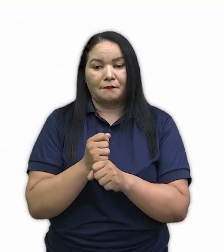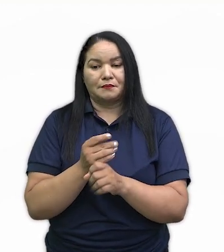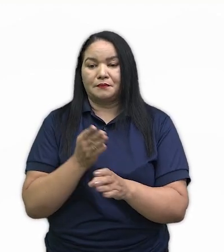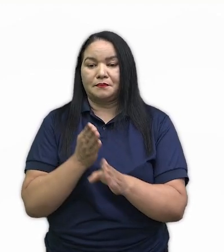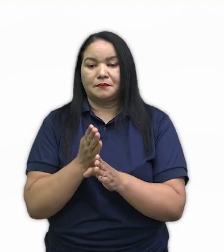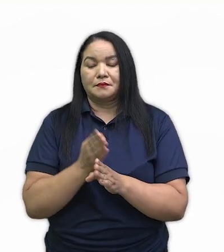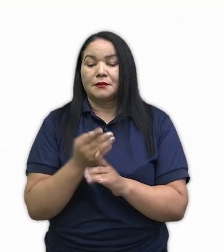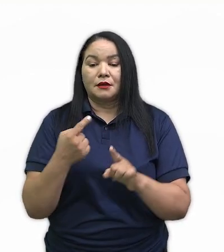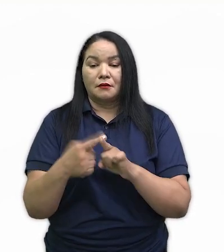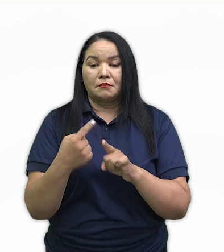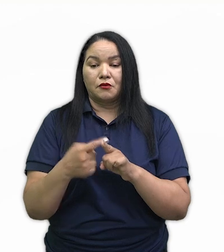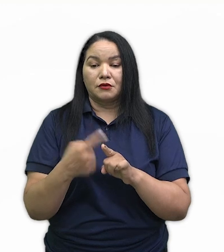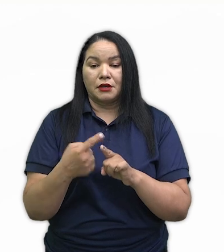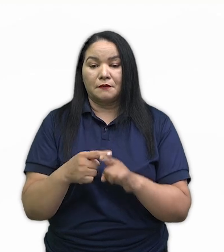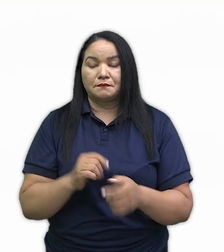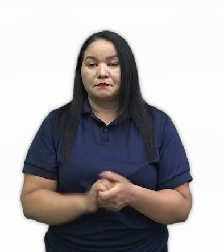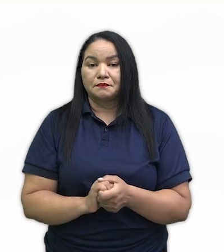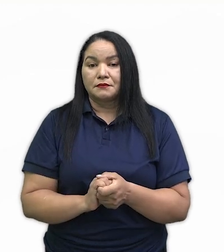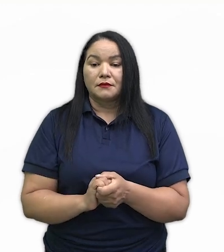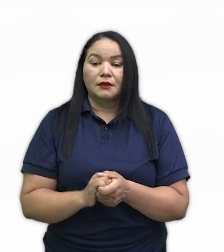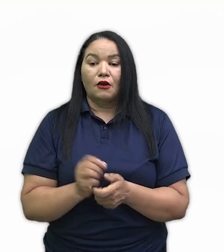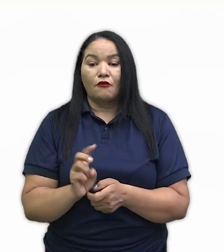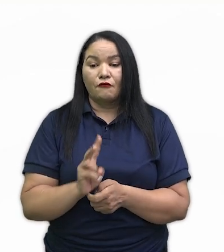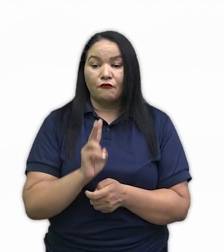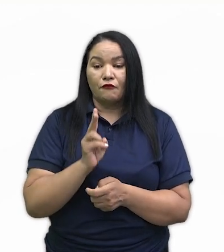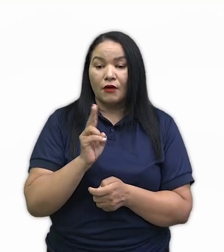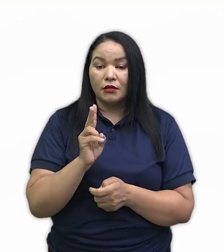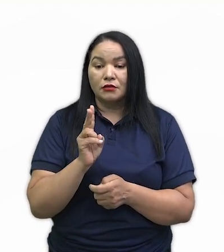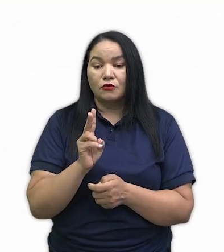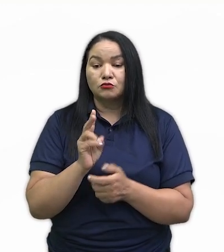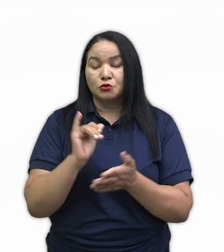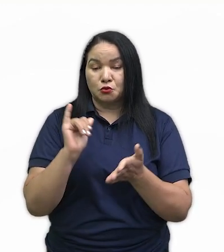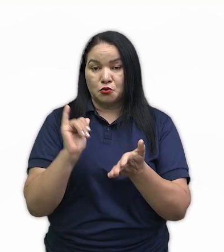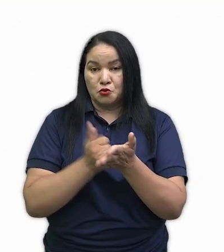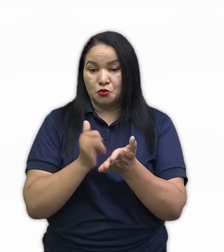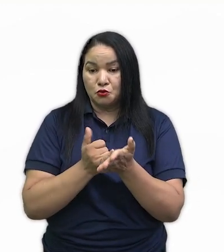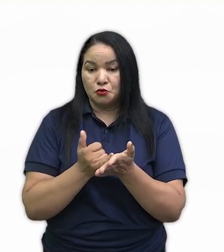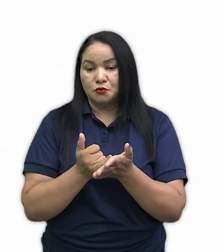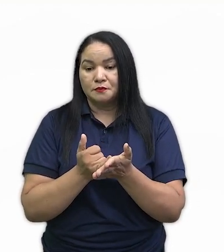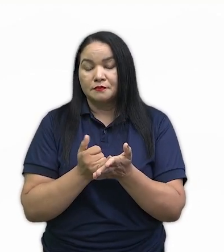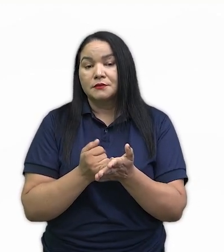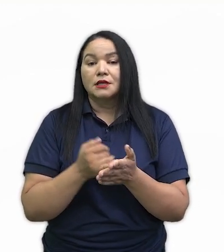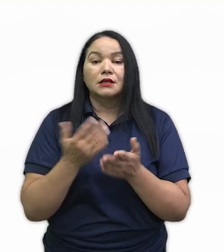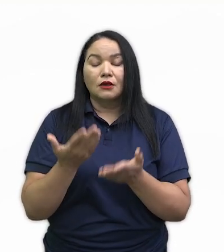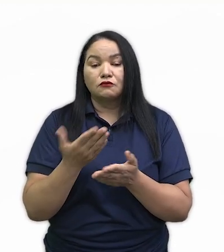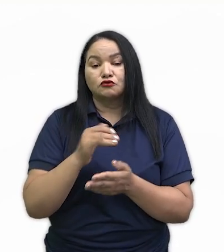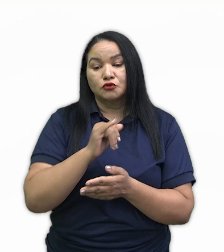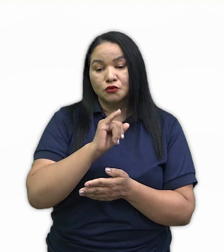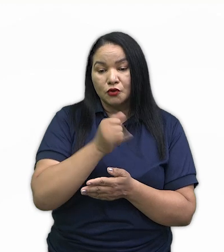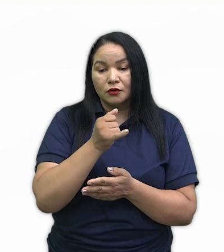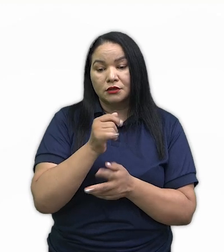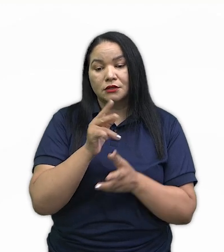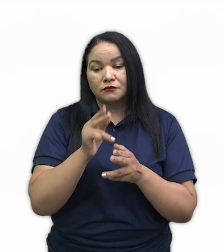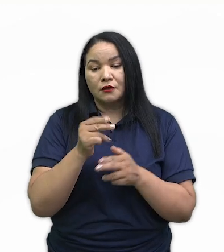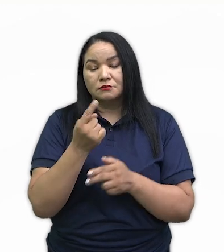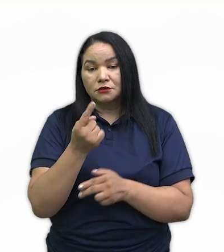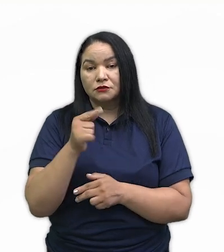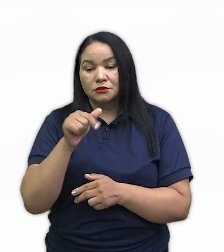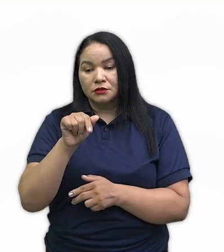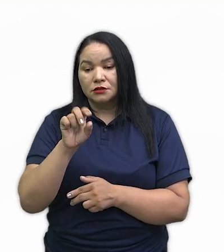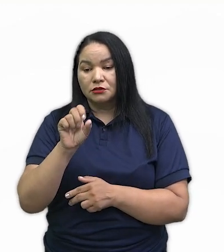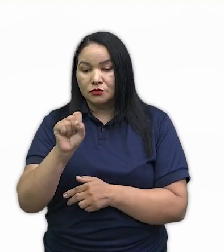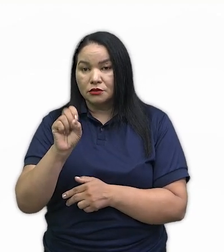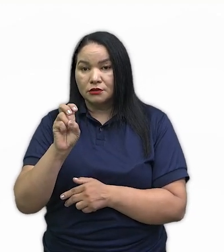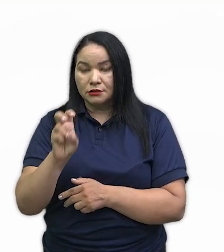aqui a questão está informando que esse valor é o valor dos juros. Então, J vai ser igual a